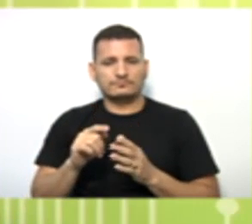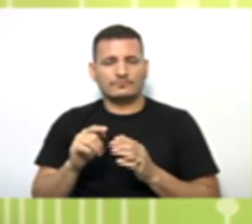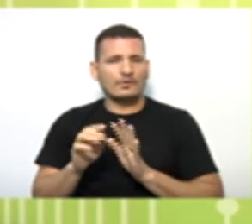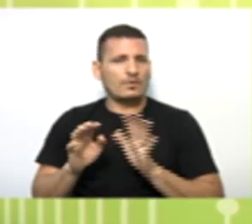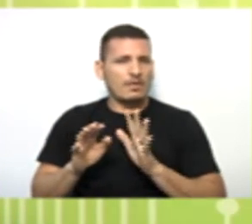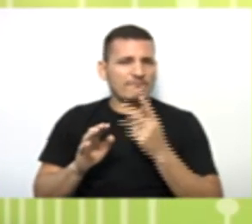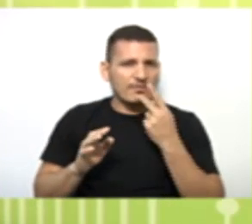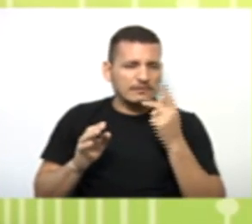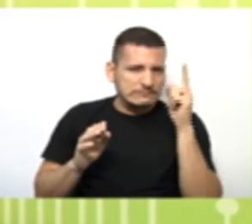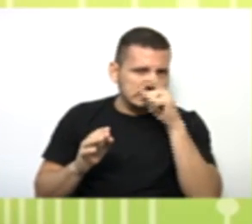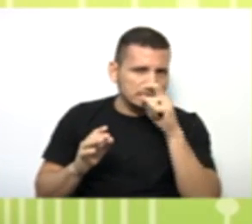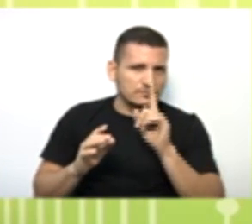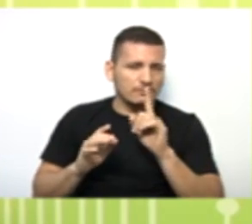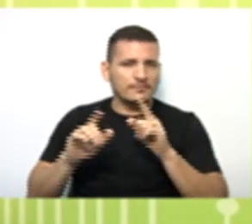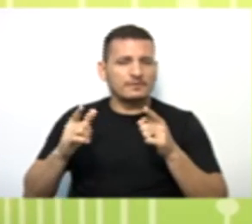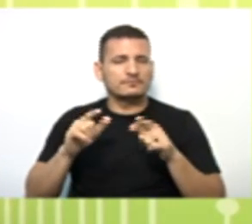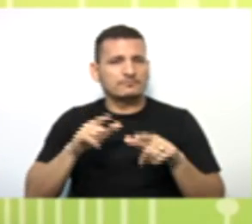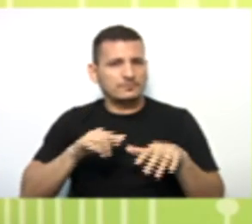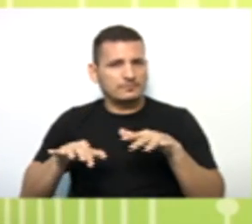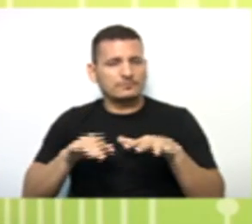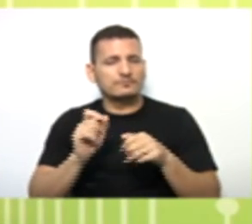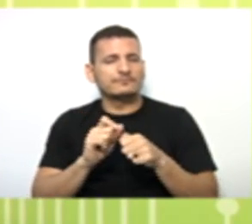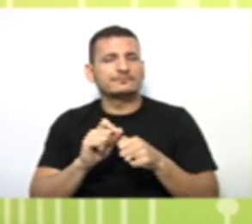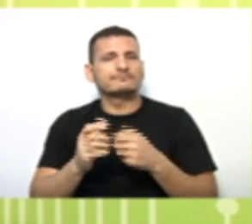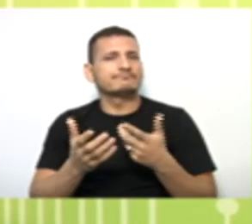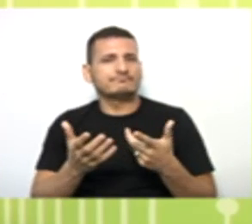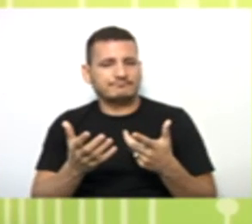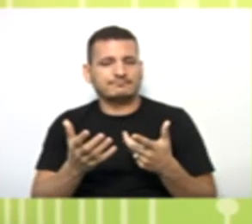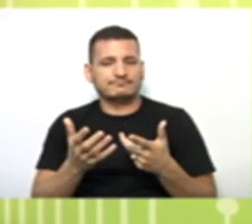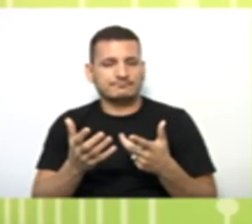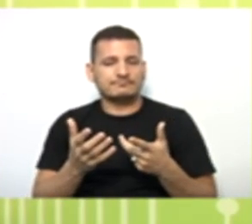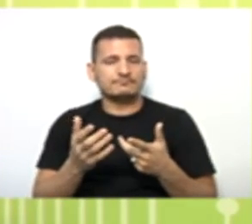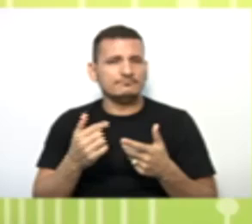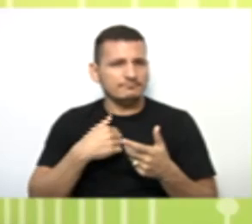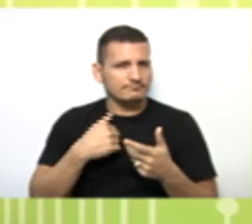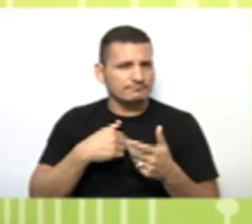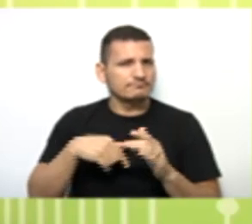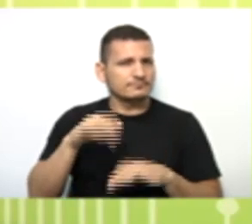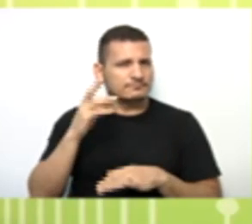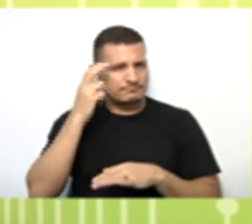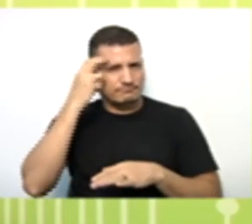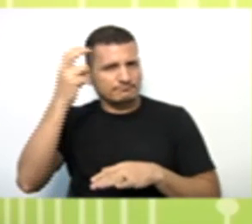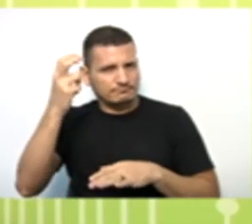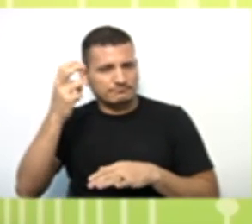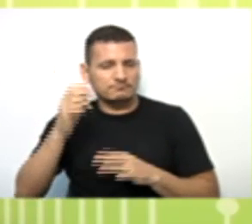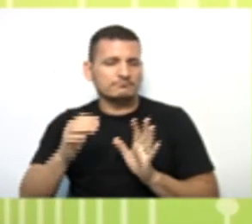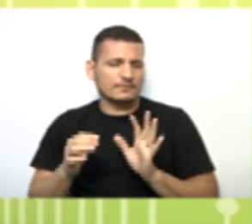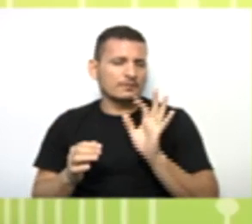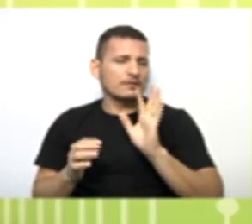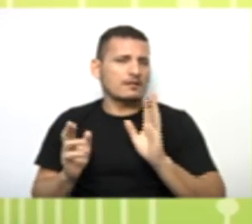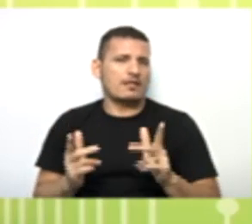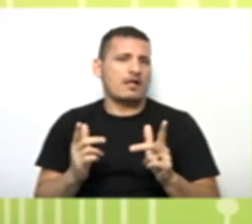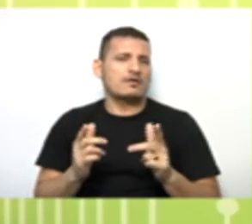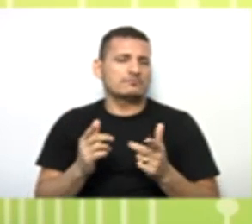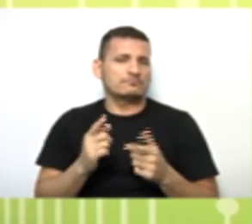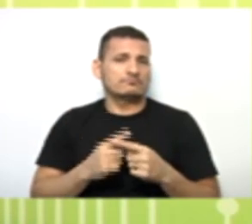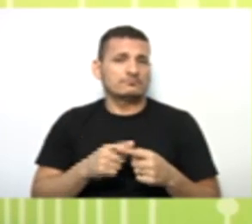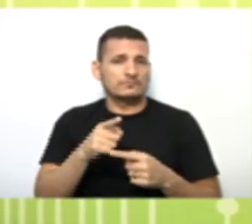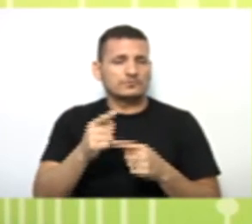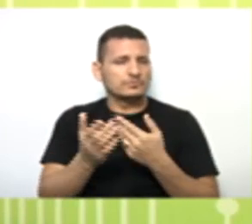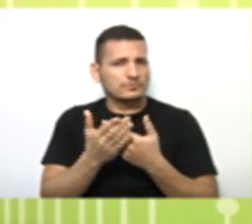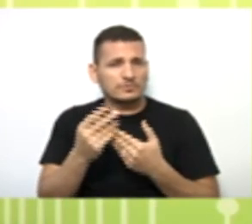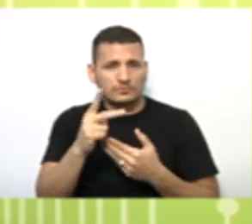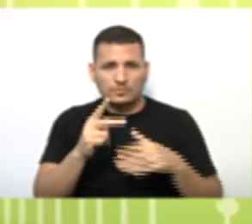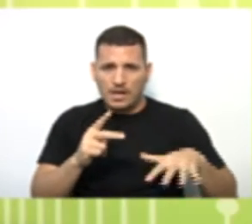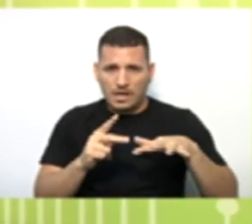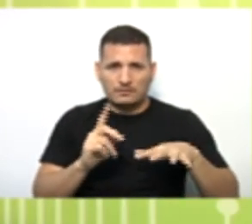falar que é difícil, mas olha só o que o programador tem que fazer. Poxa, professor, então será que eu vou ficar mais inteligente fazendo isso? Com certeza, porque você não tem que estudar somente a sua